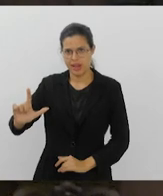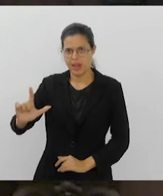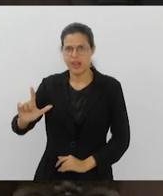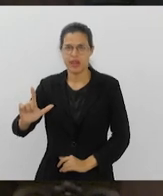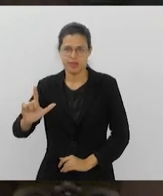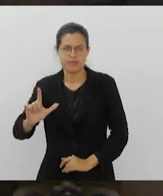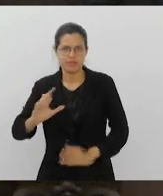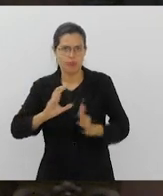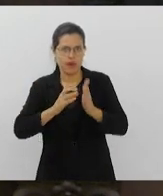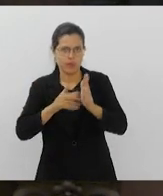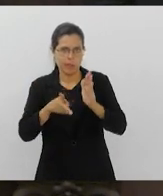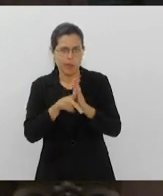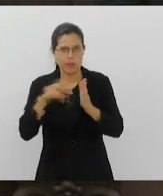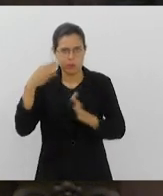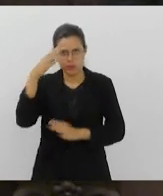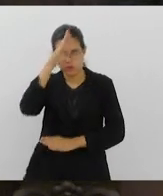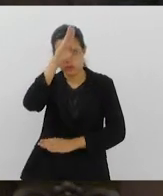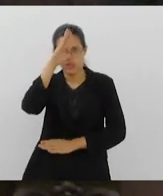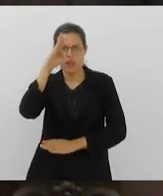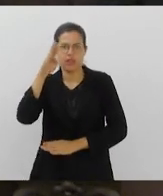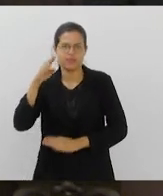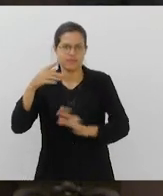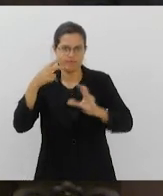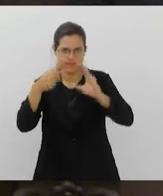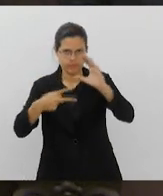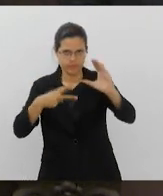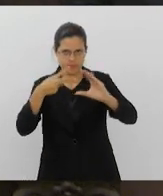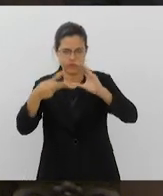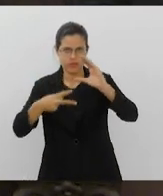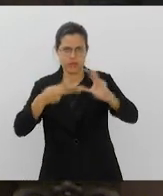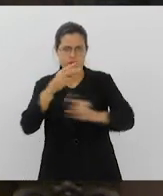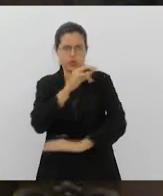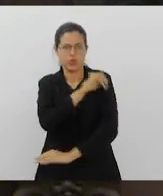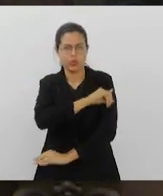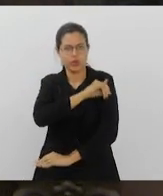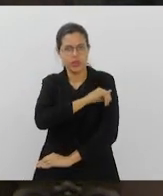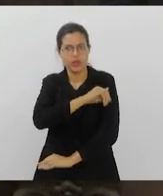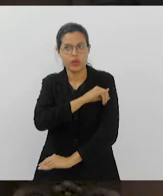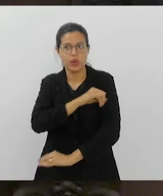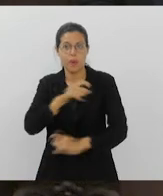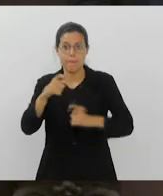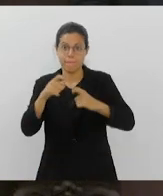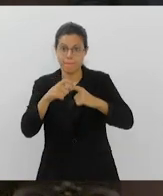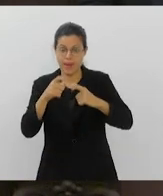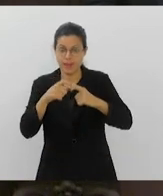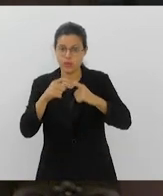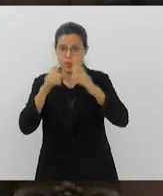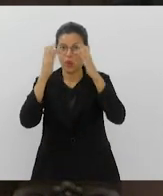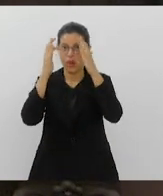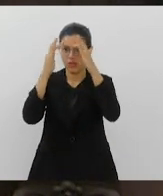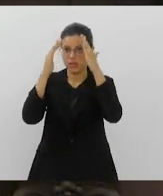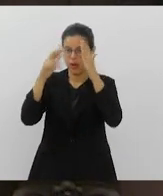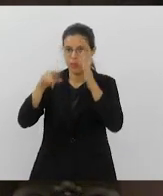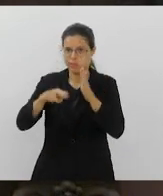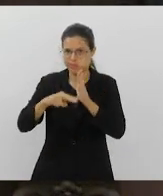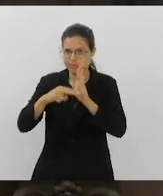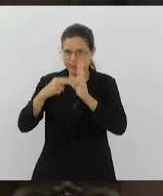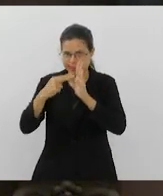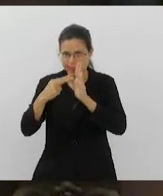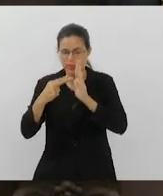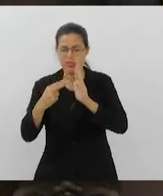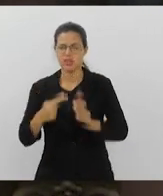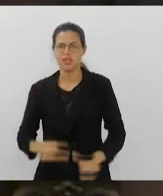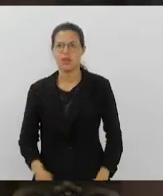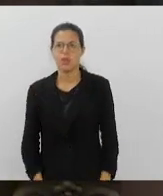Câmara de Vereadores do Rio de Janeiro. O Rogério é médico neurocirurgião. E hoje, quando